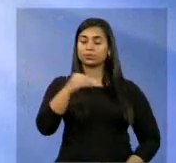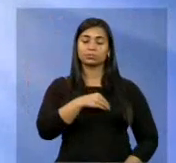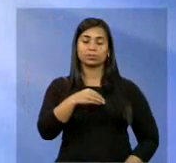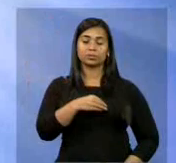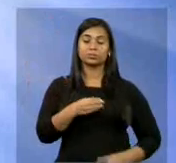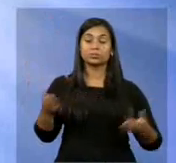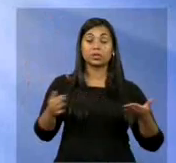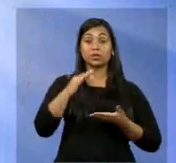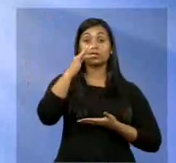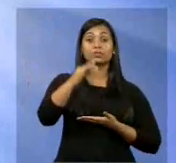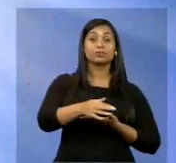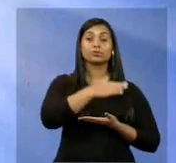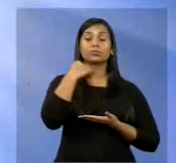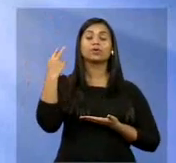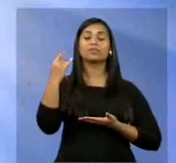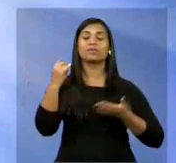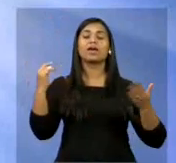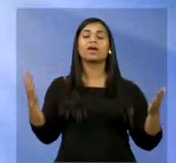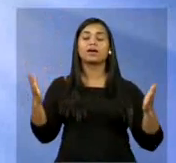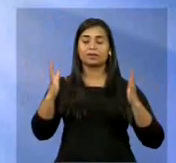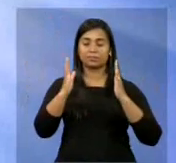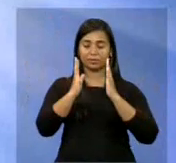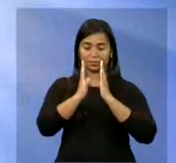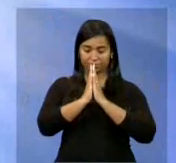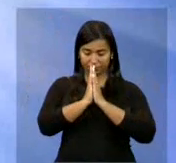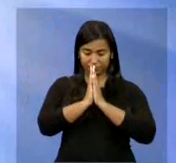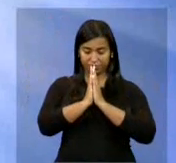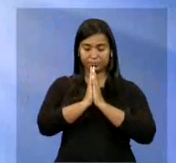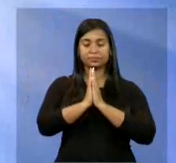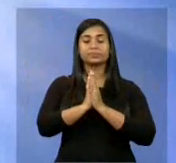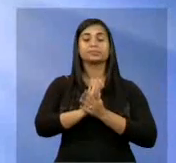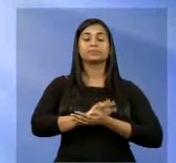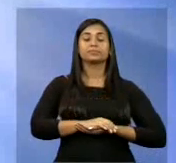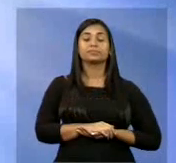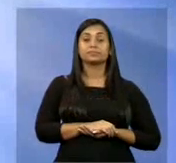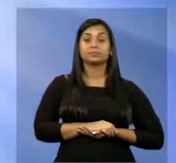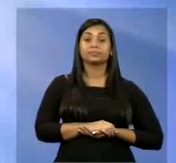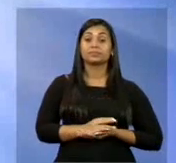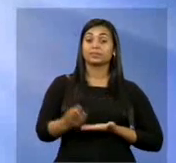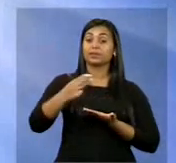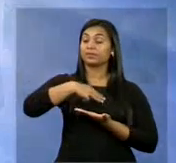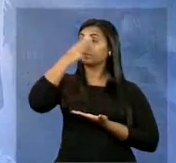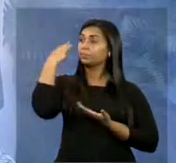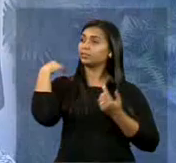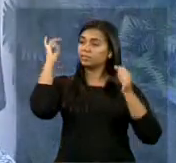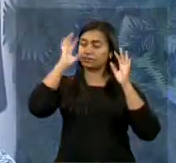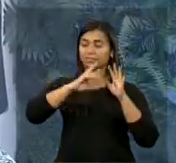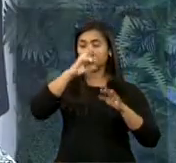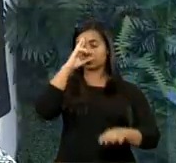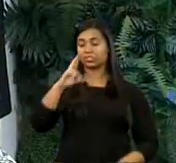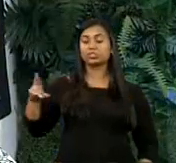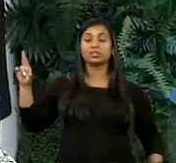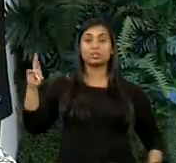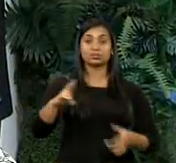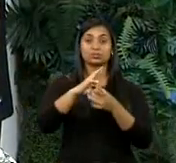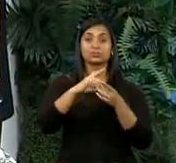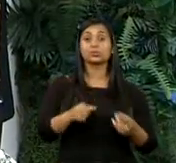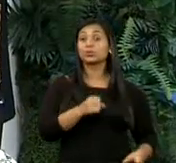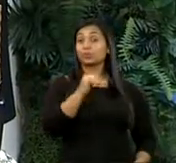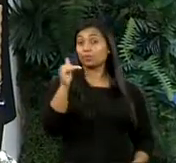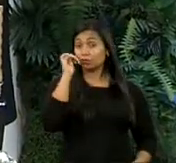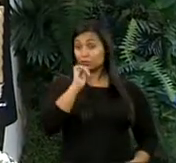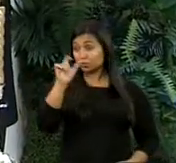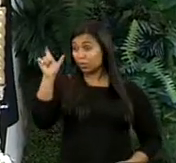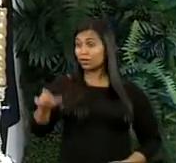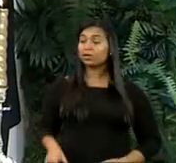Deus, rogai por nós, pecadores, agora e na hora de nossa morte. Amém. Ave Maria, cheia de graça, o